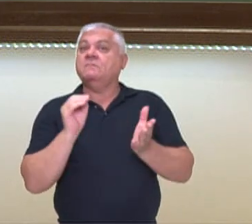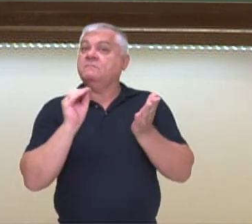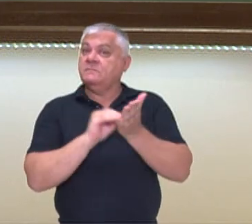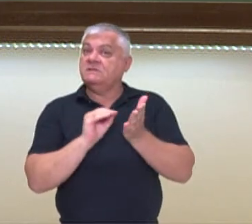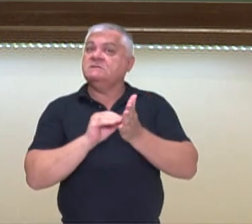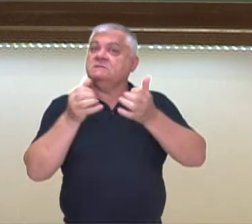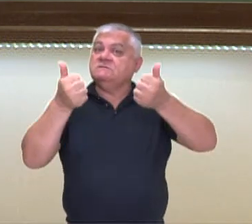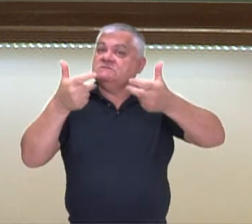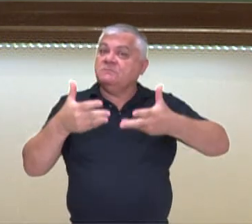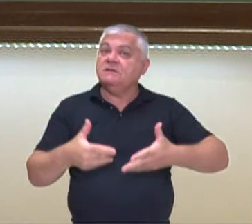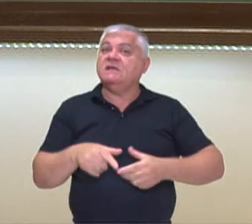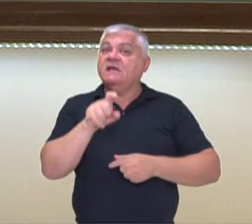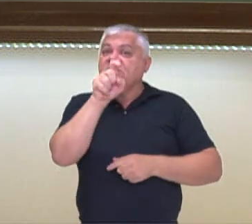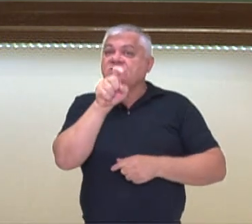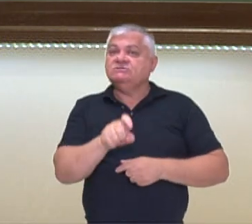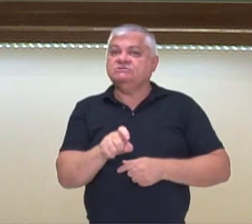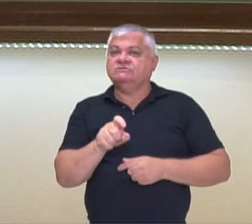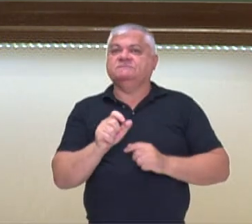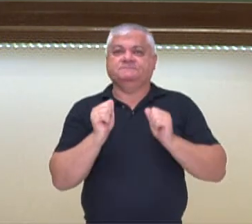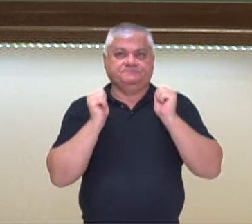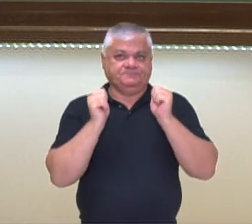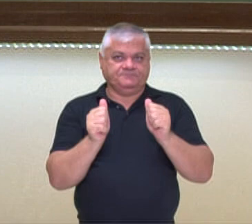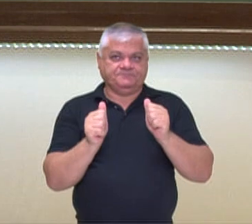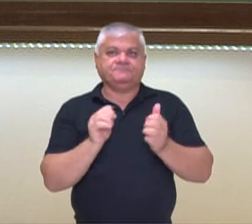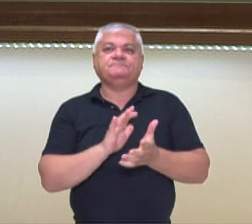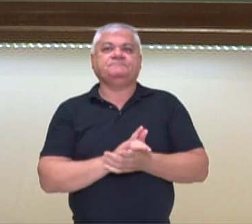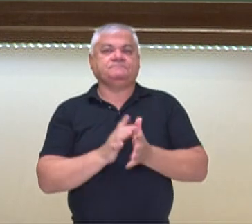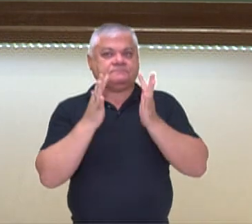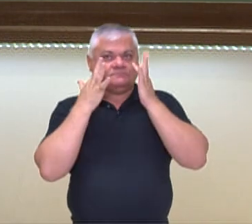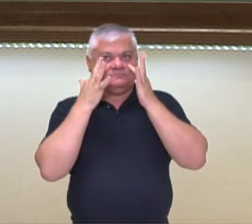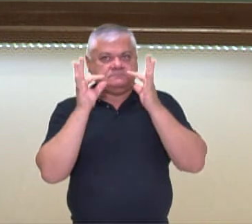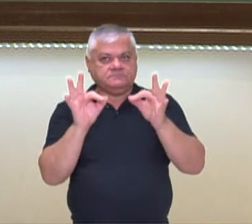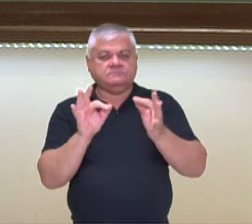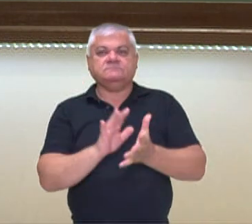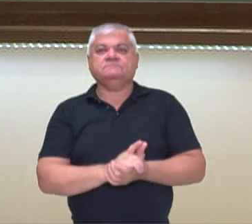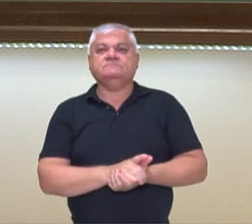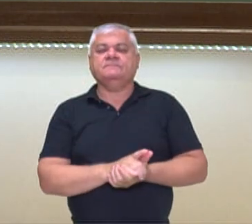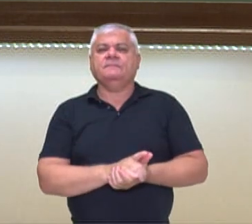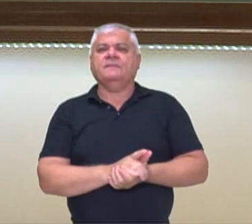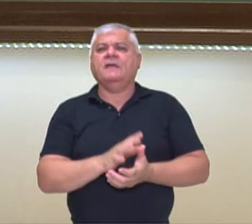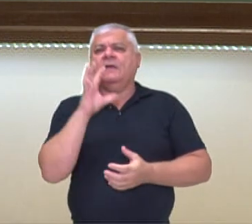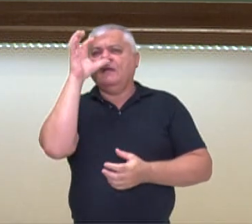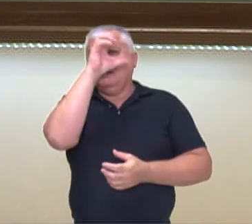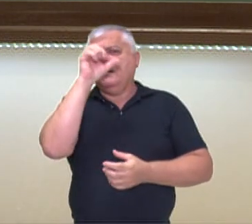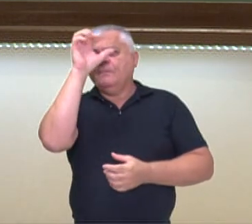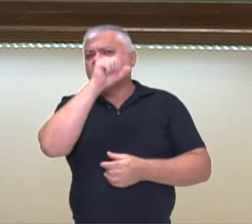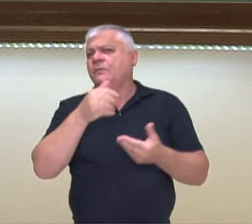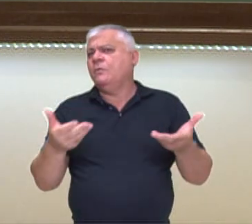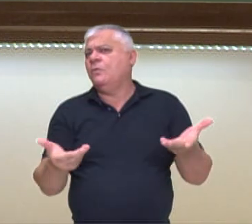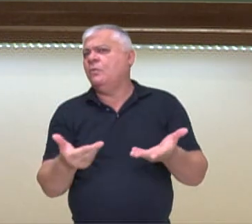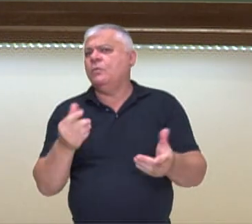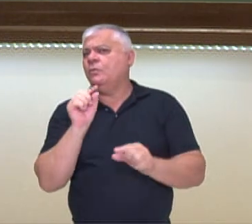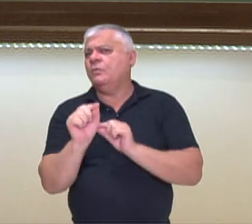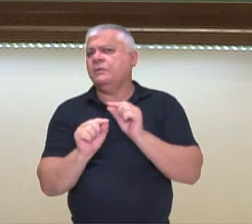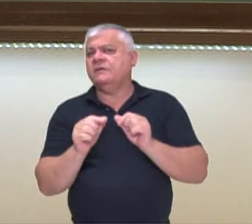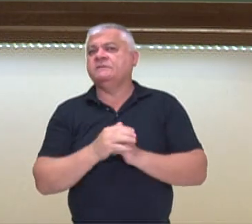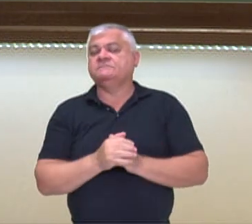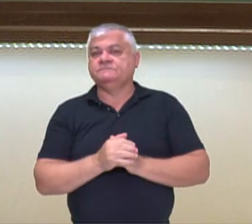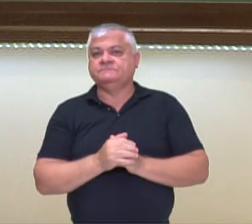né? Termine e terminado fica estranho, beleza? Muita atenção. O que nós estudamos nessa aula,